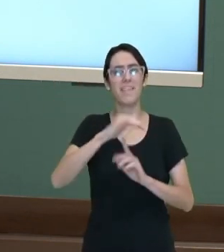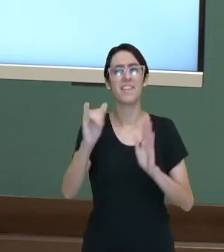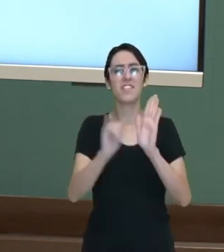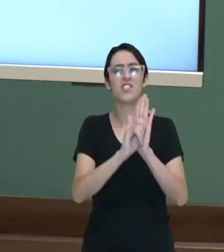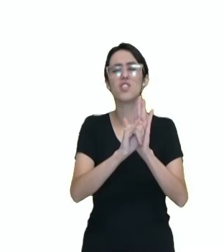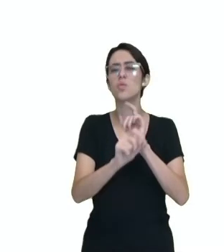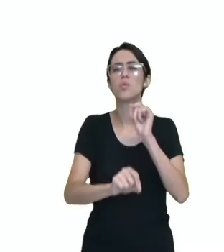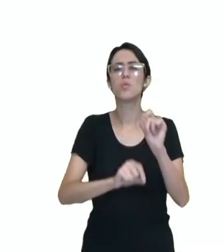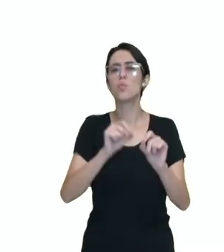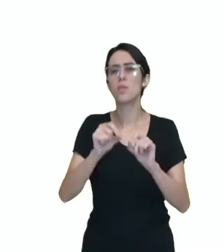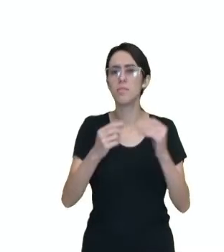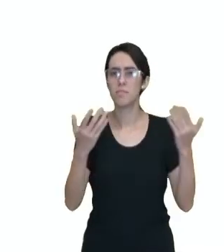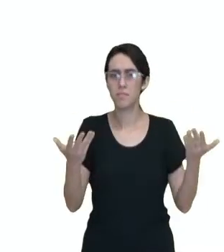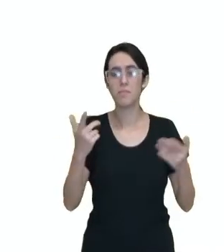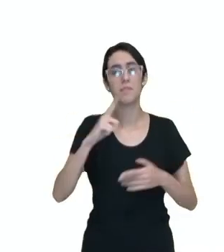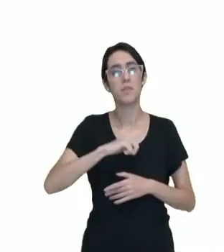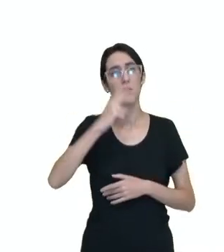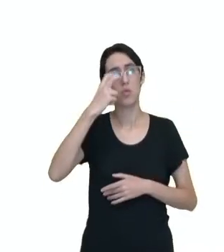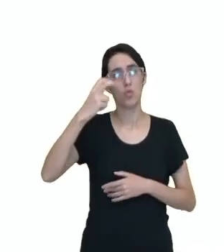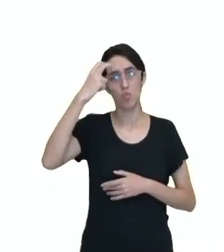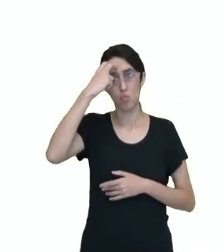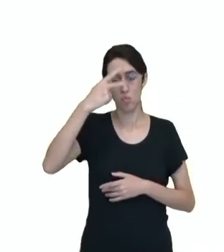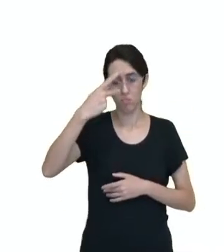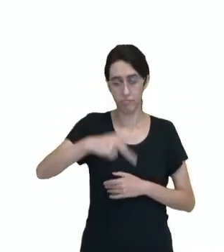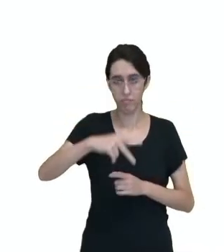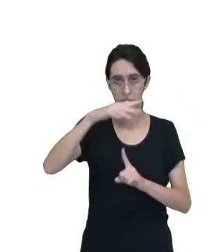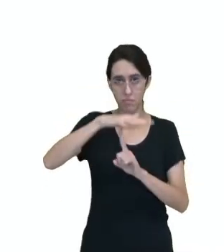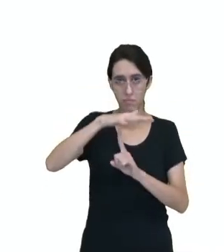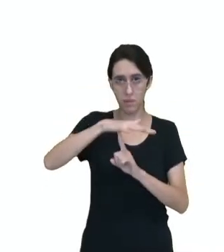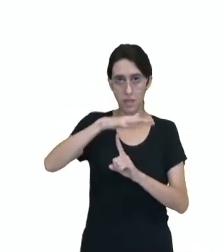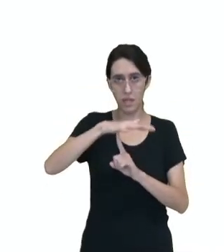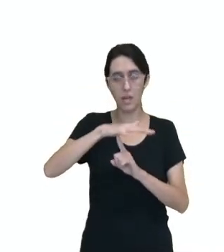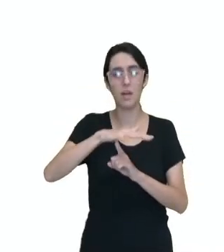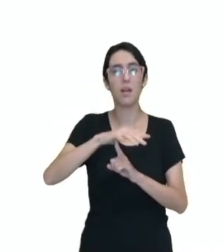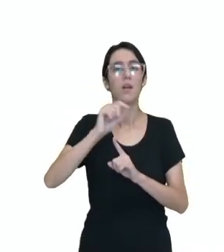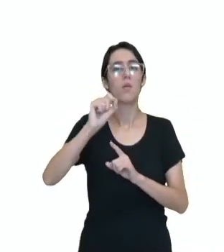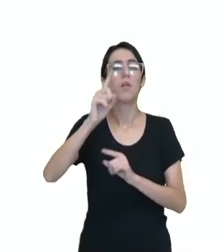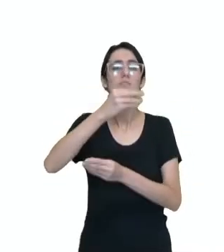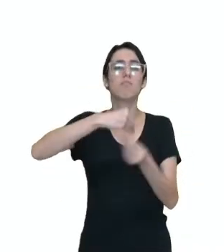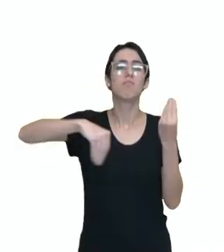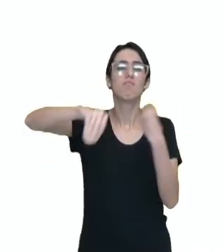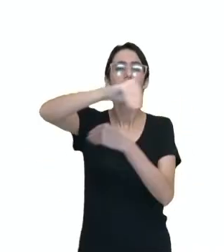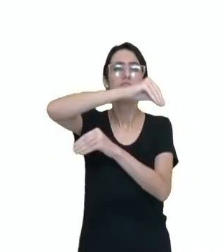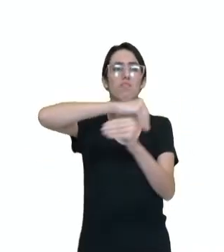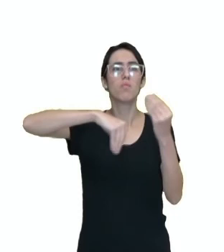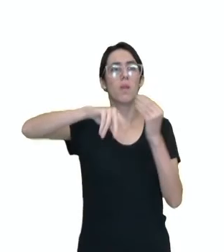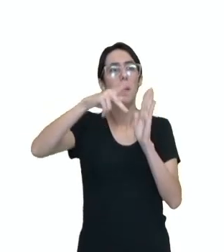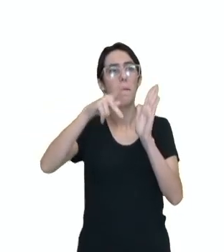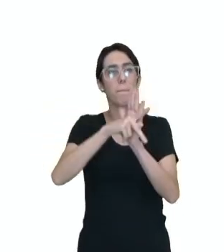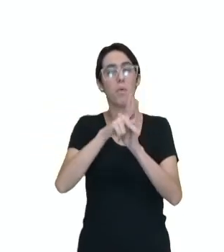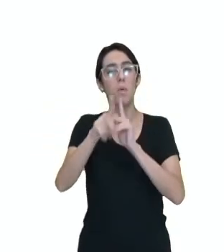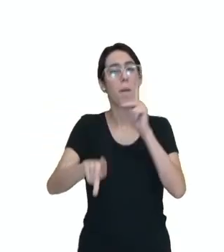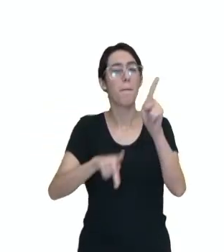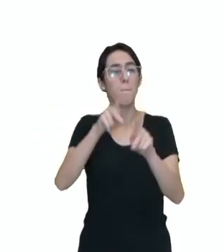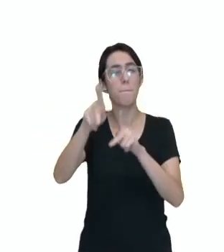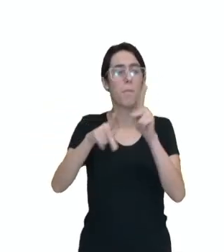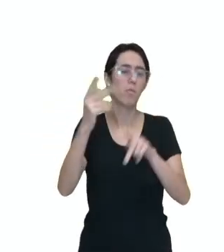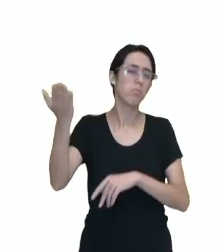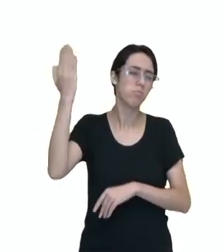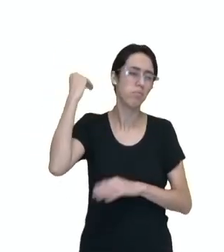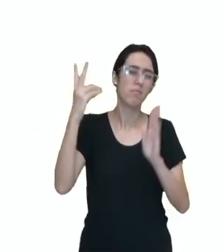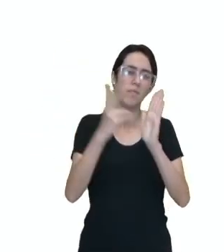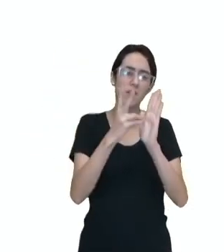Olha só, a cultura paranaense, ela é a síntese da miscigenação dos povos